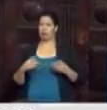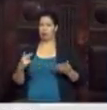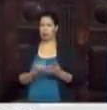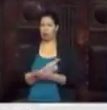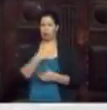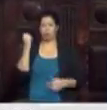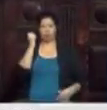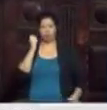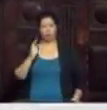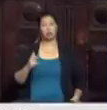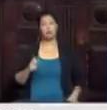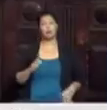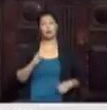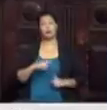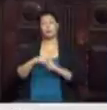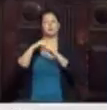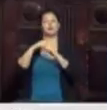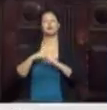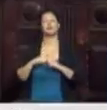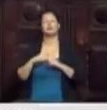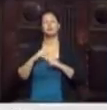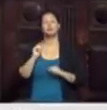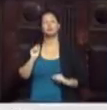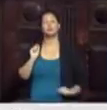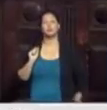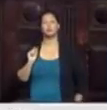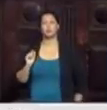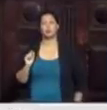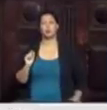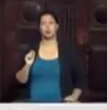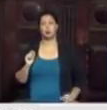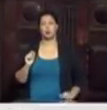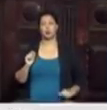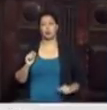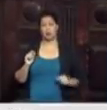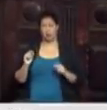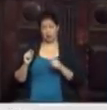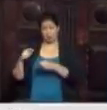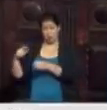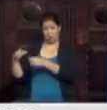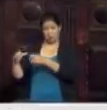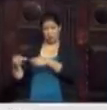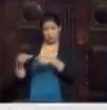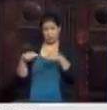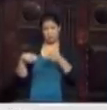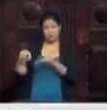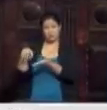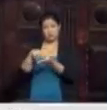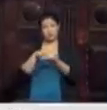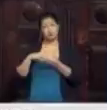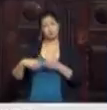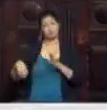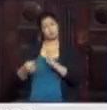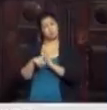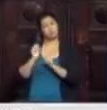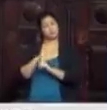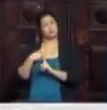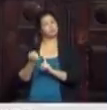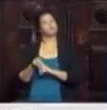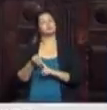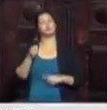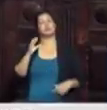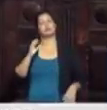mas a sustentação veio de setores da sociedade civil, mas especialmente do capital,